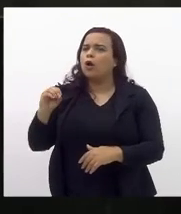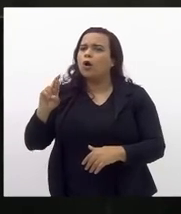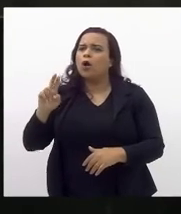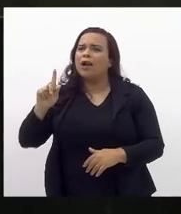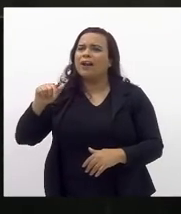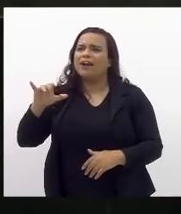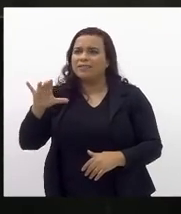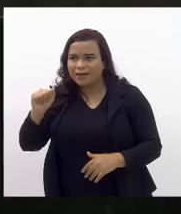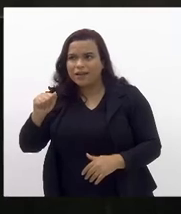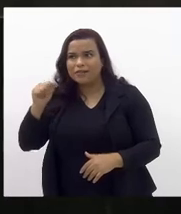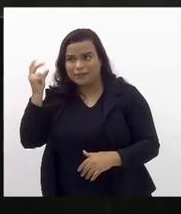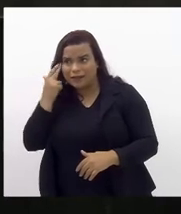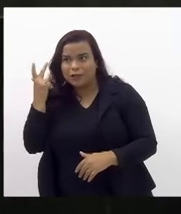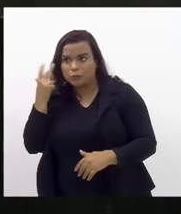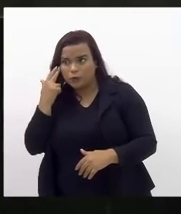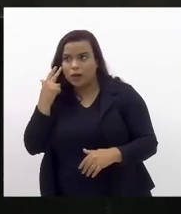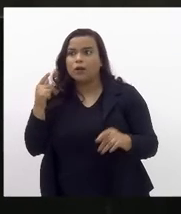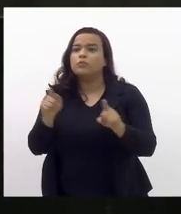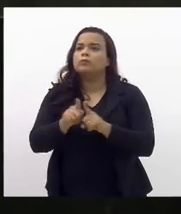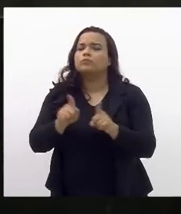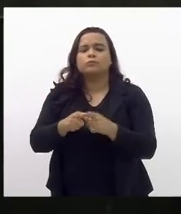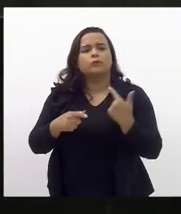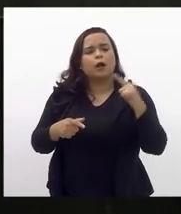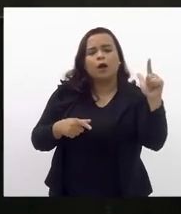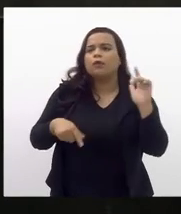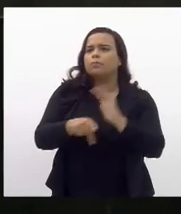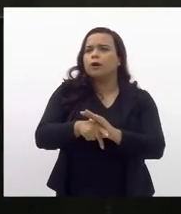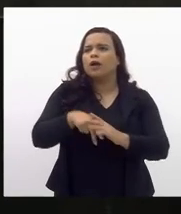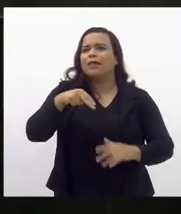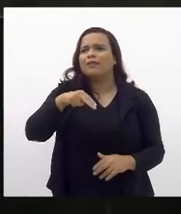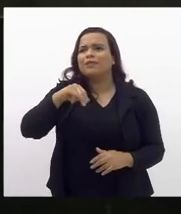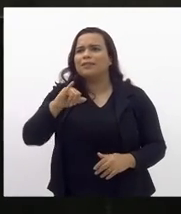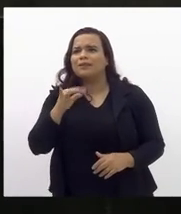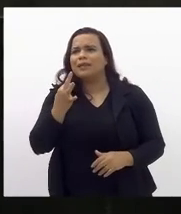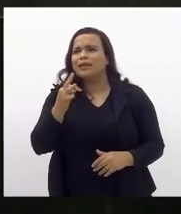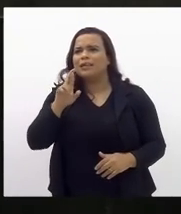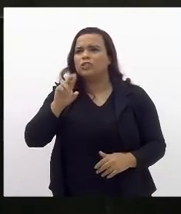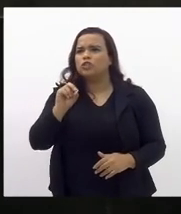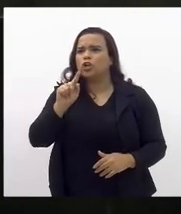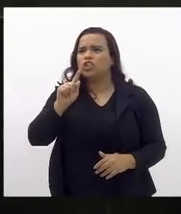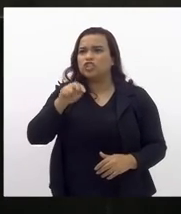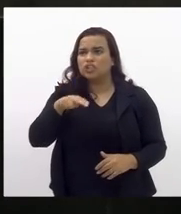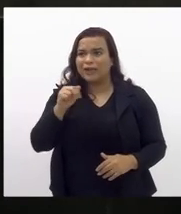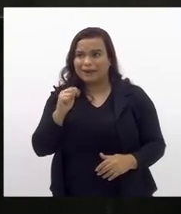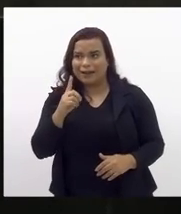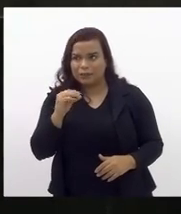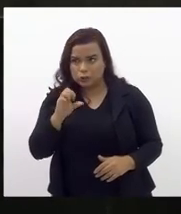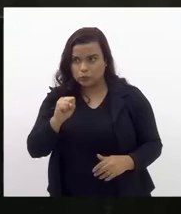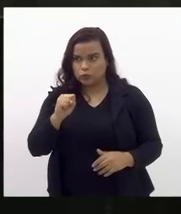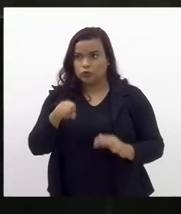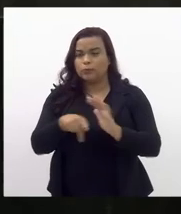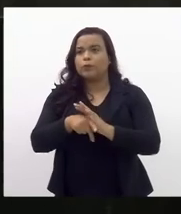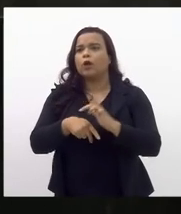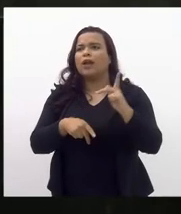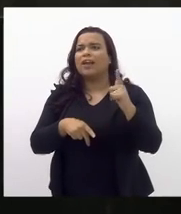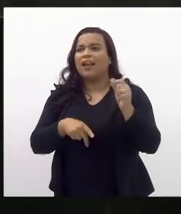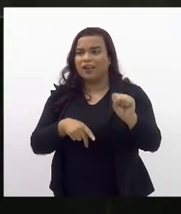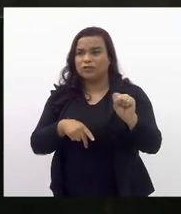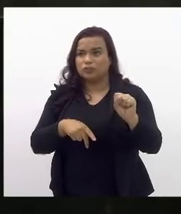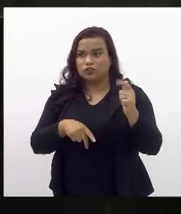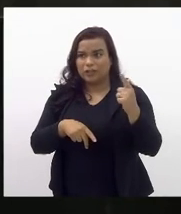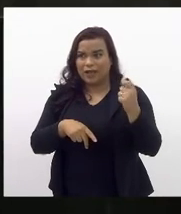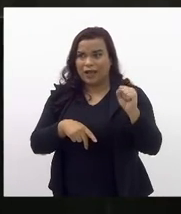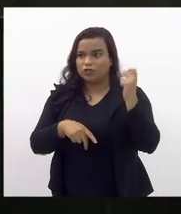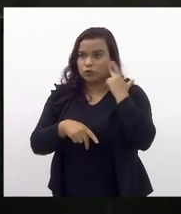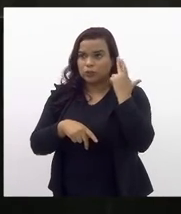sejam os fertilizantes ditos nitrogenados, a maioria deles feitos com base no gás